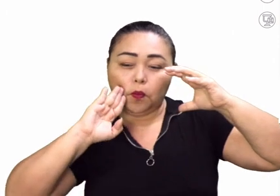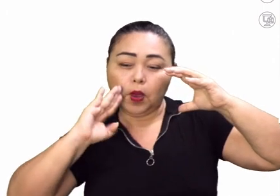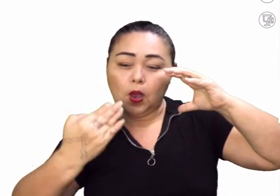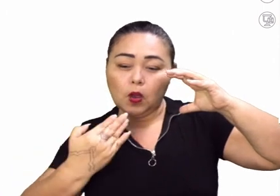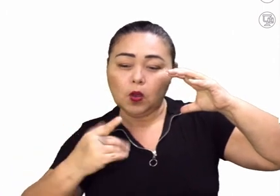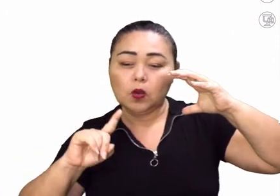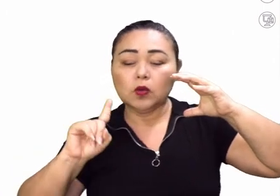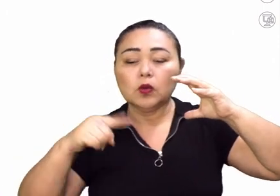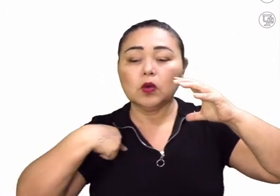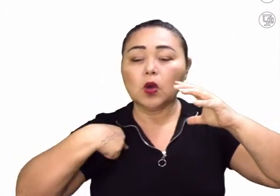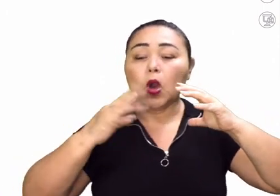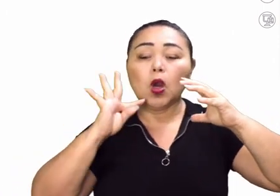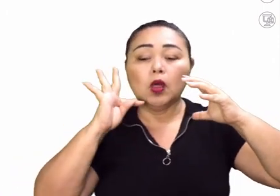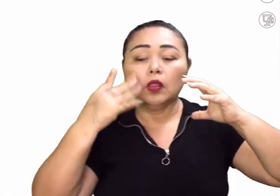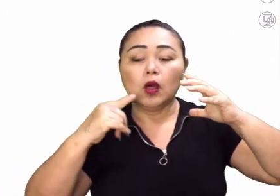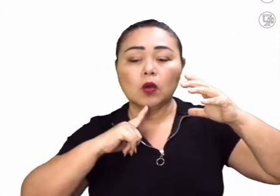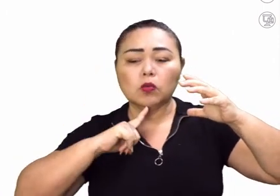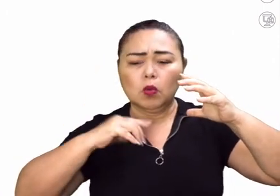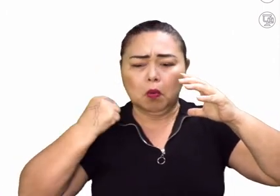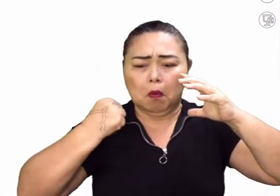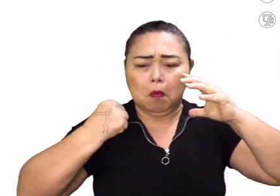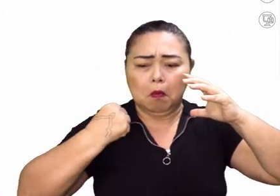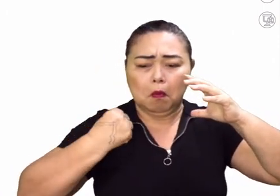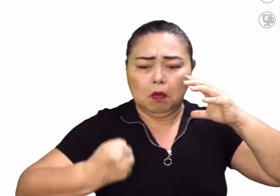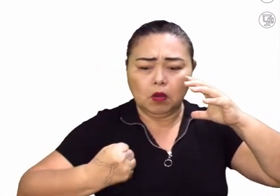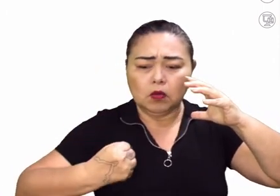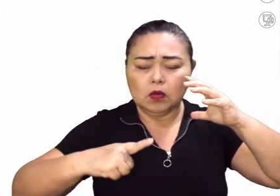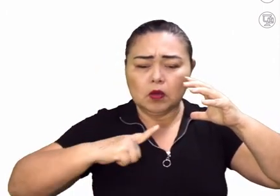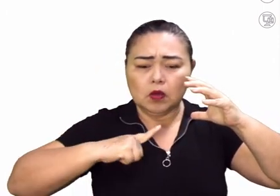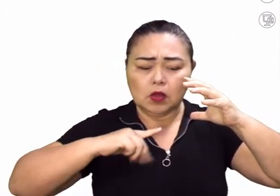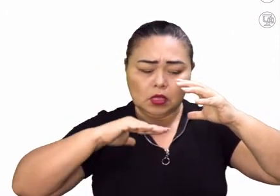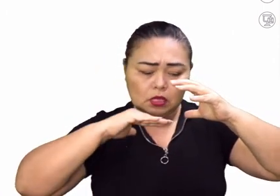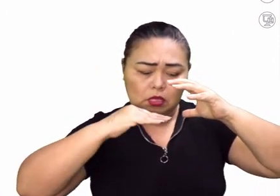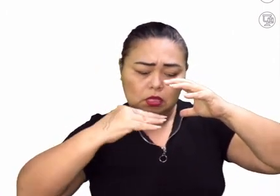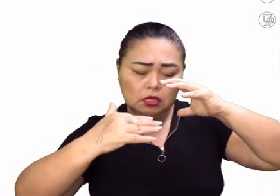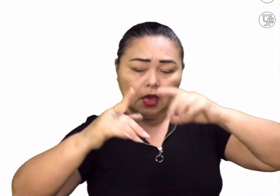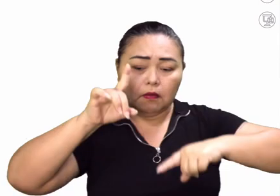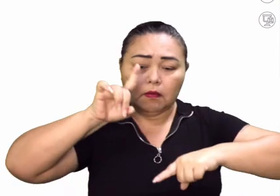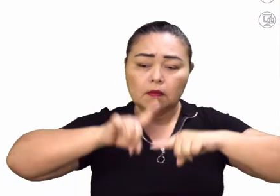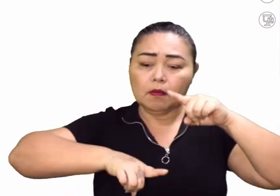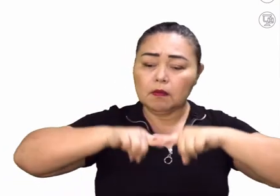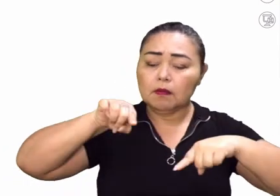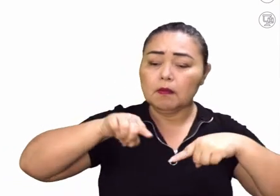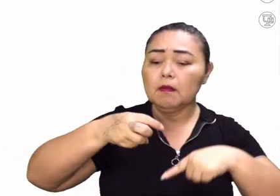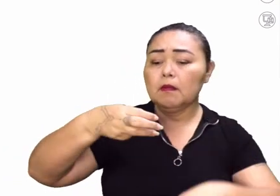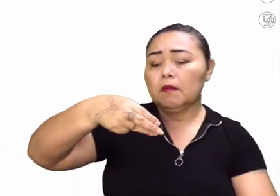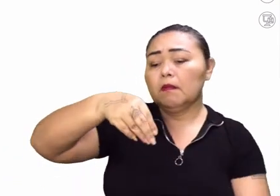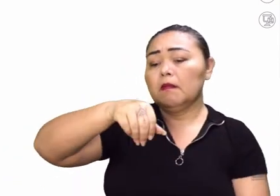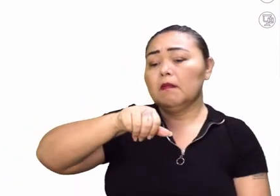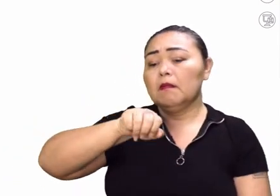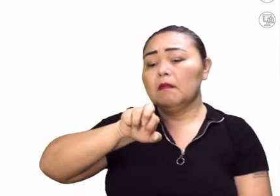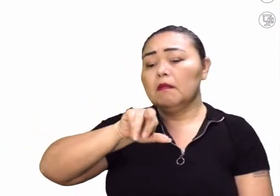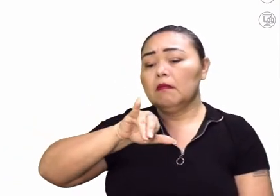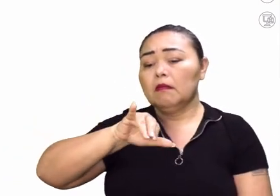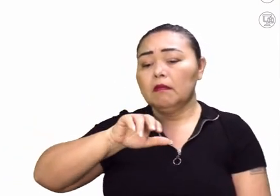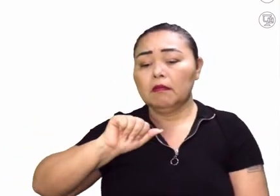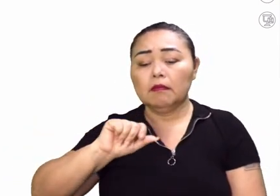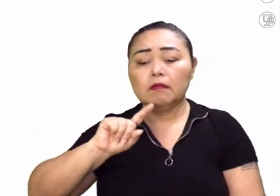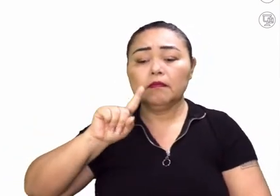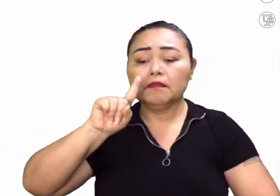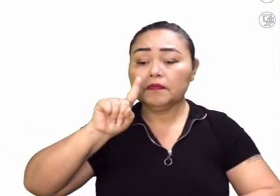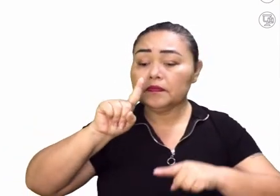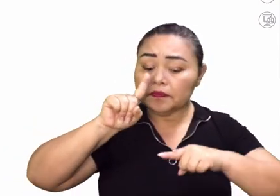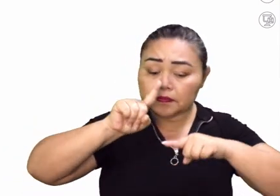bilhões trilhões de toneladas sobre a matéria isso mesmo chega um momento que